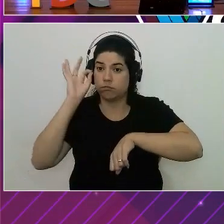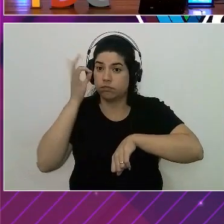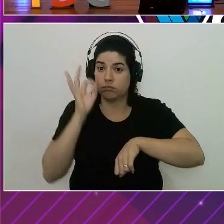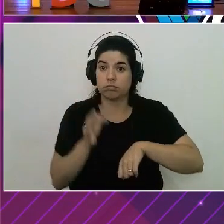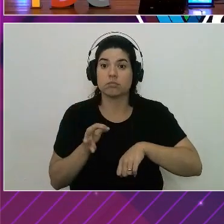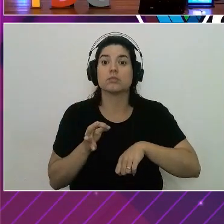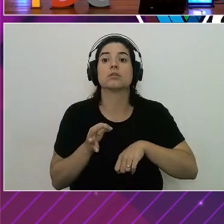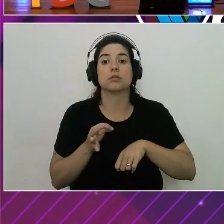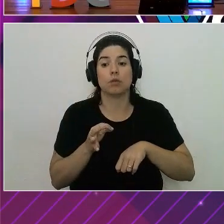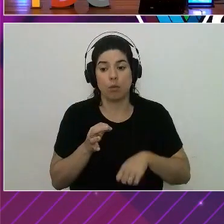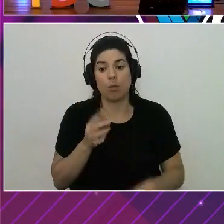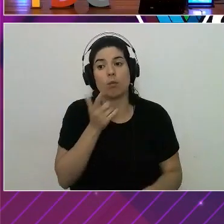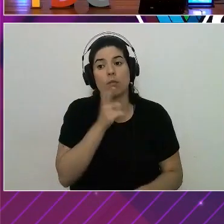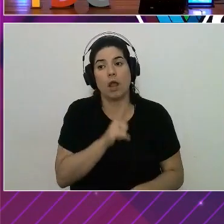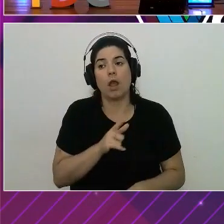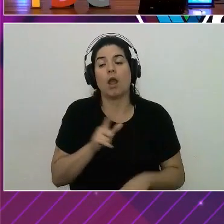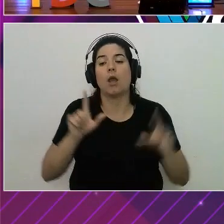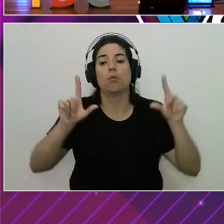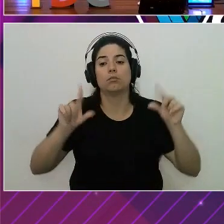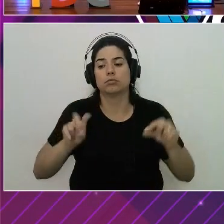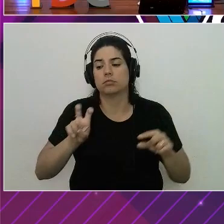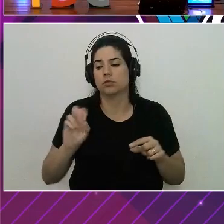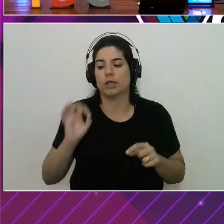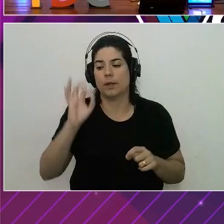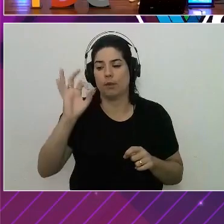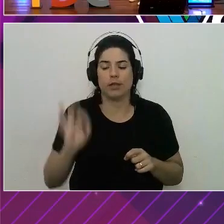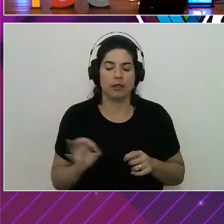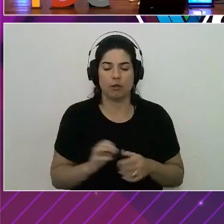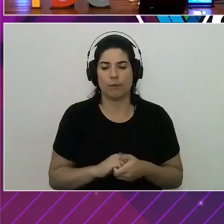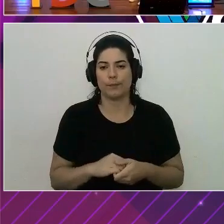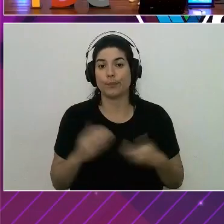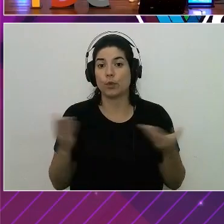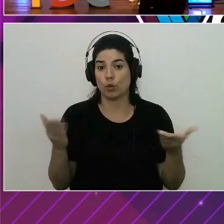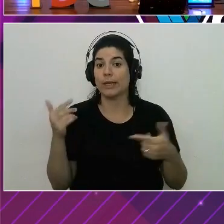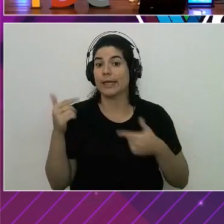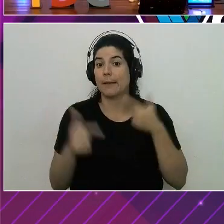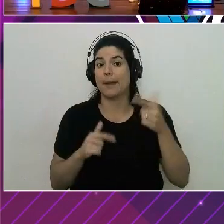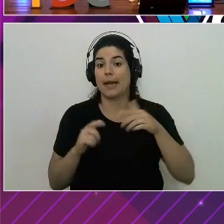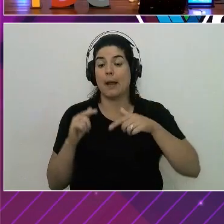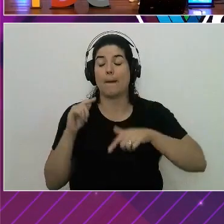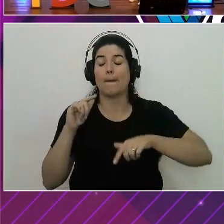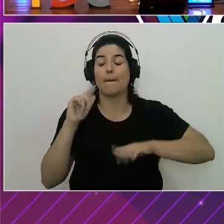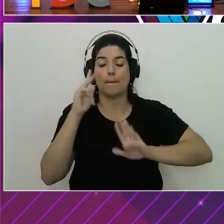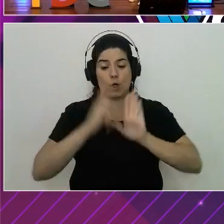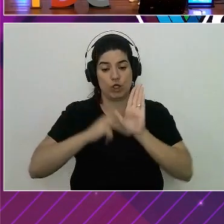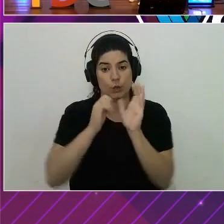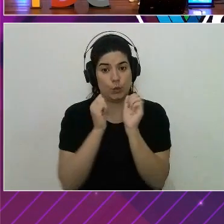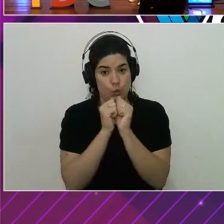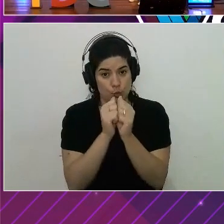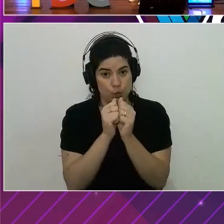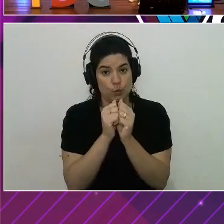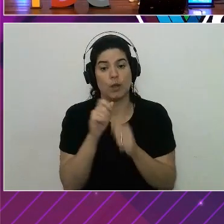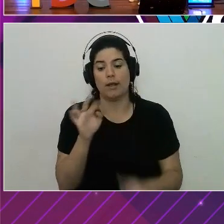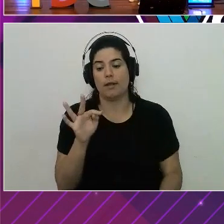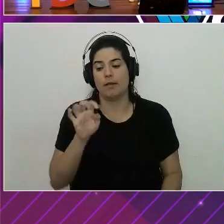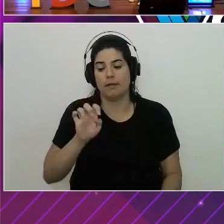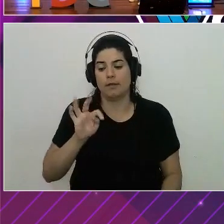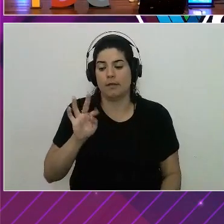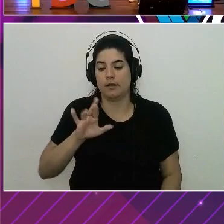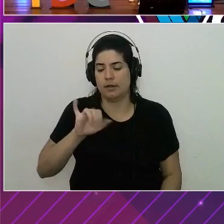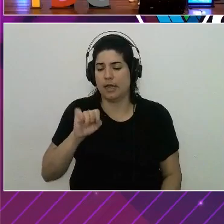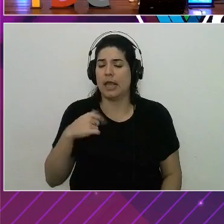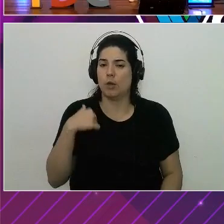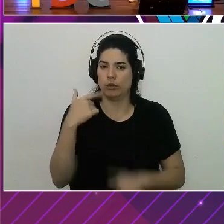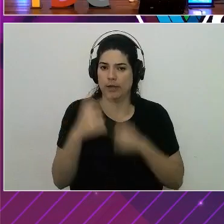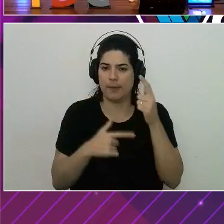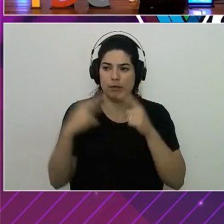Hoje, a gente está trabalhando em um projeto junto com a Tetris, né? E eu trabalho diretamente nesse projeto junto com a